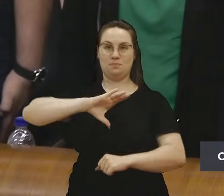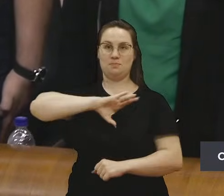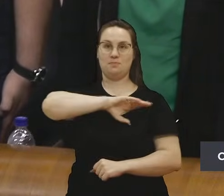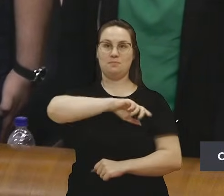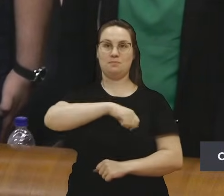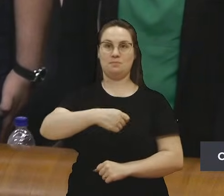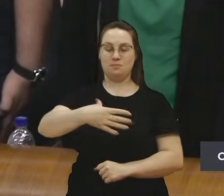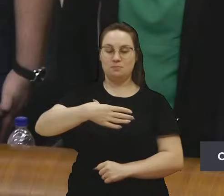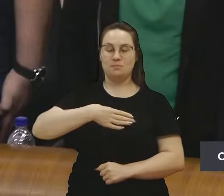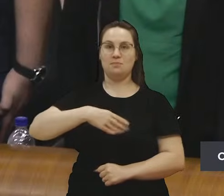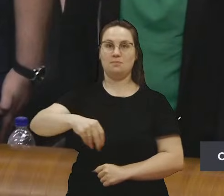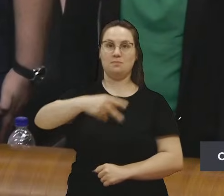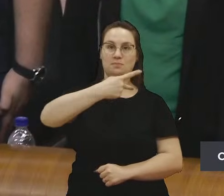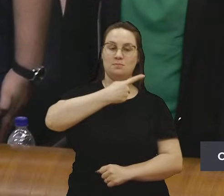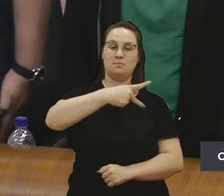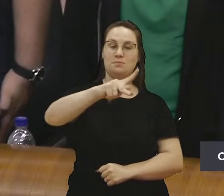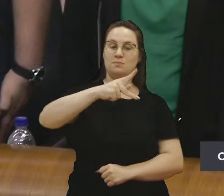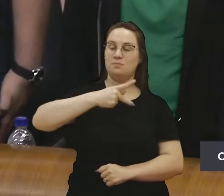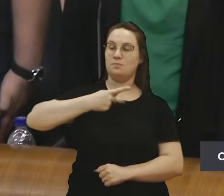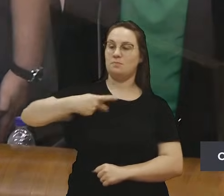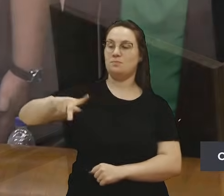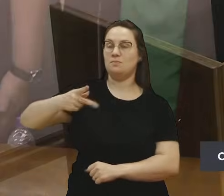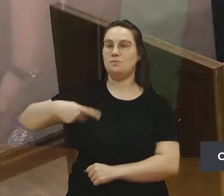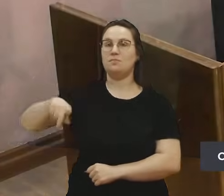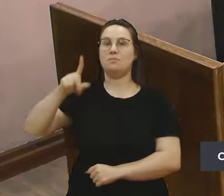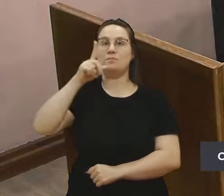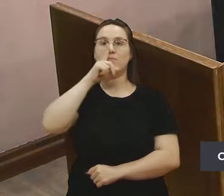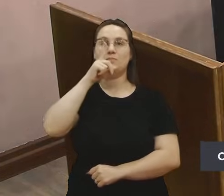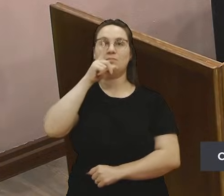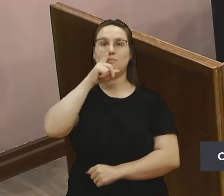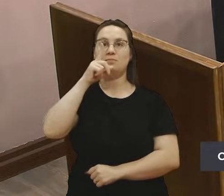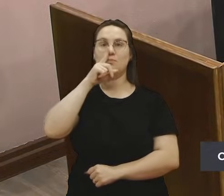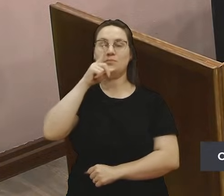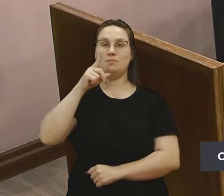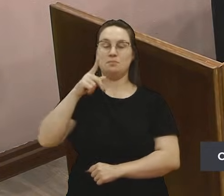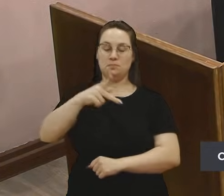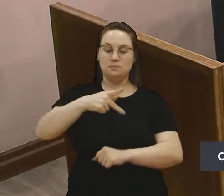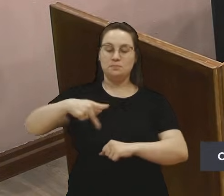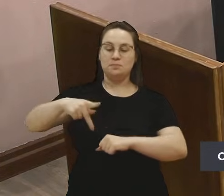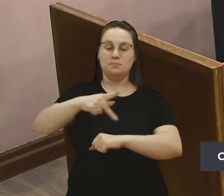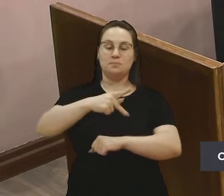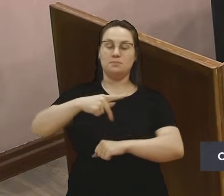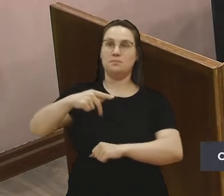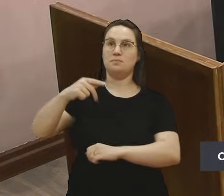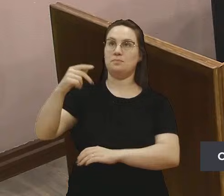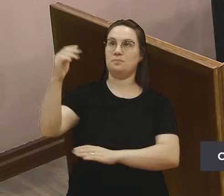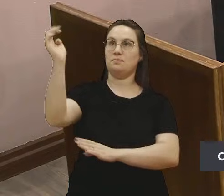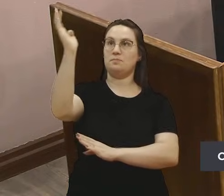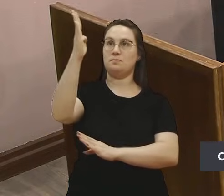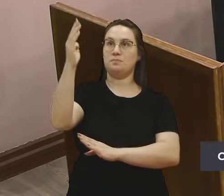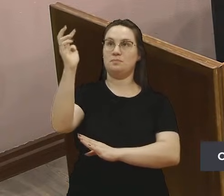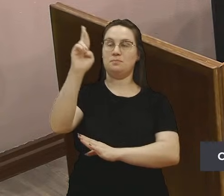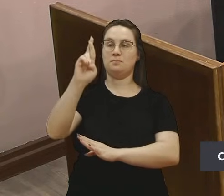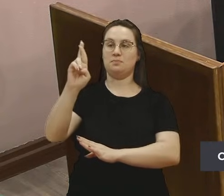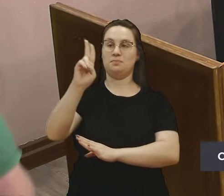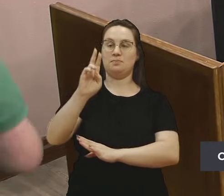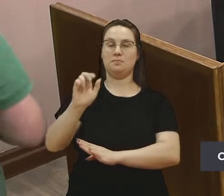pátria amada, os filhos deste sol mais gentil, pátria amada